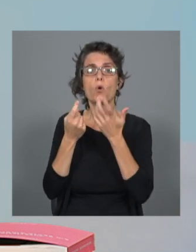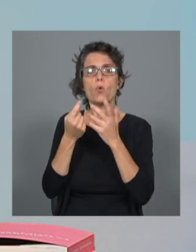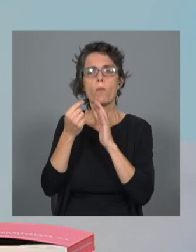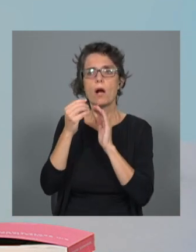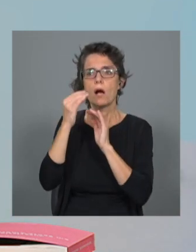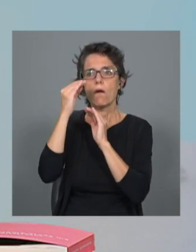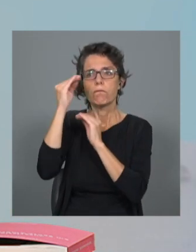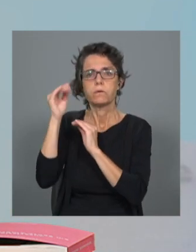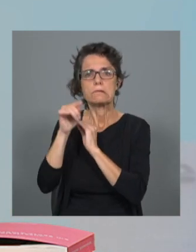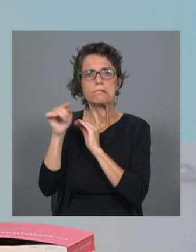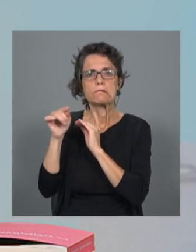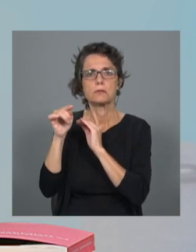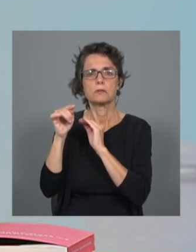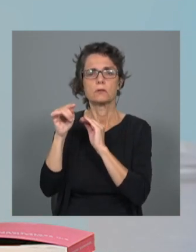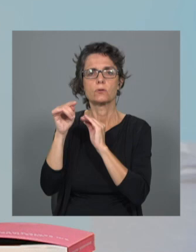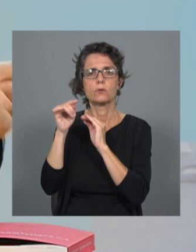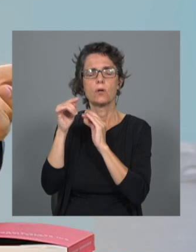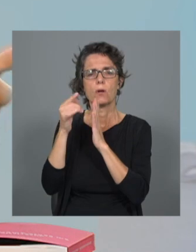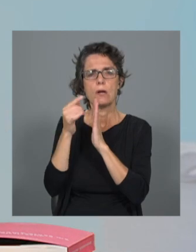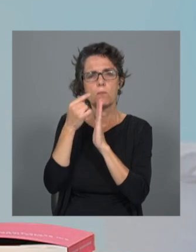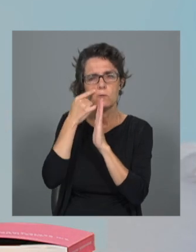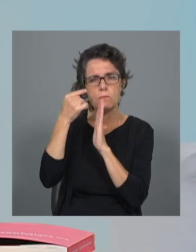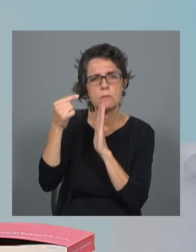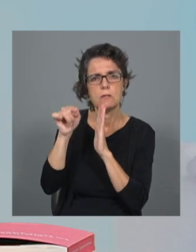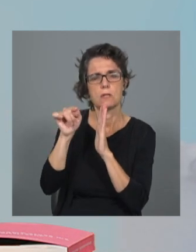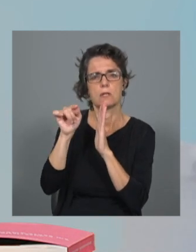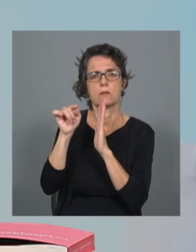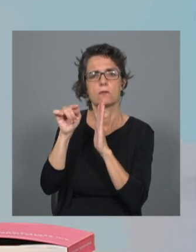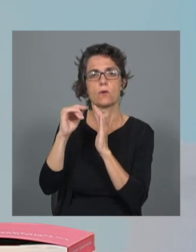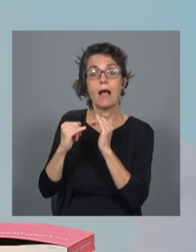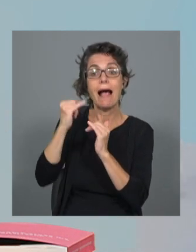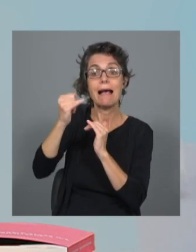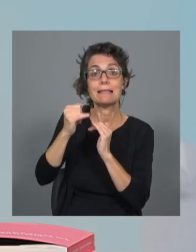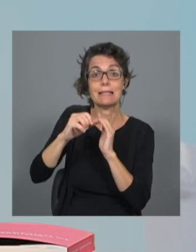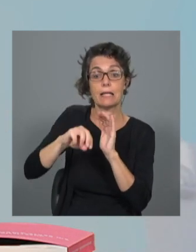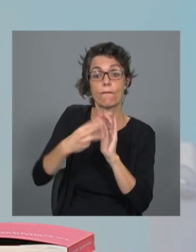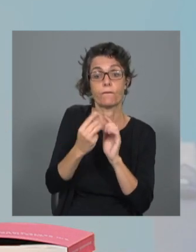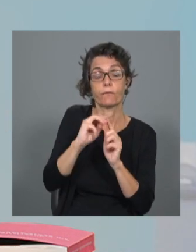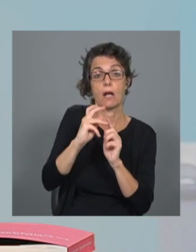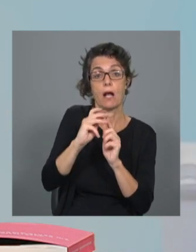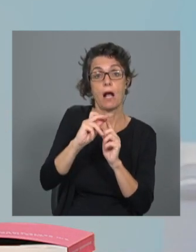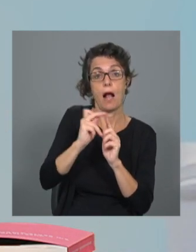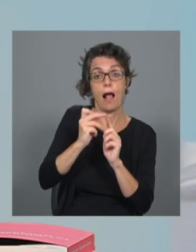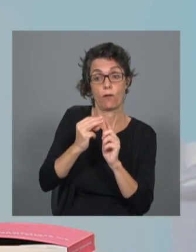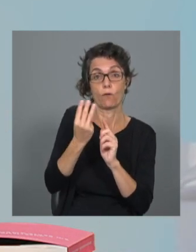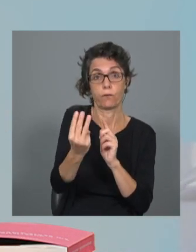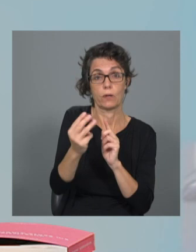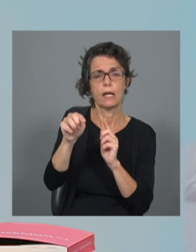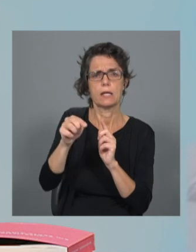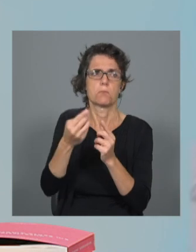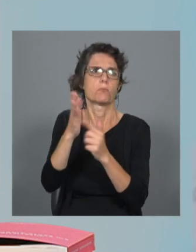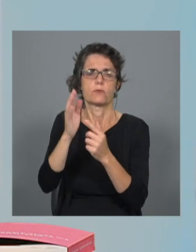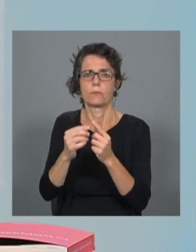específica vinha logo a seguir ao triênio, nos lugares onde tinha havido o triênio. Essa formação específica pode passar pela história, pode passar